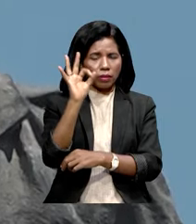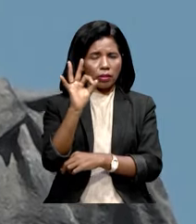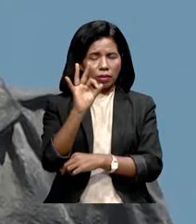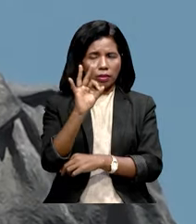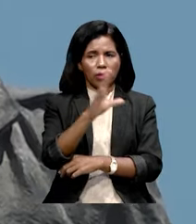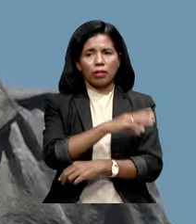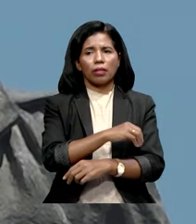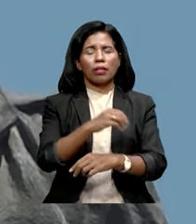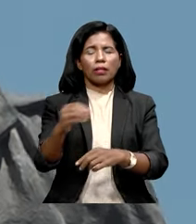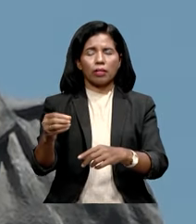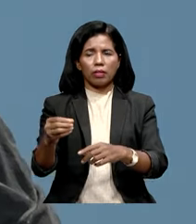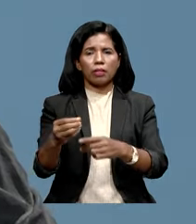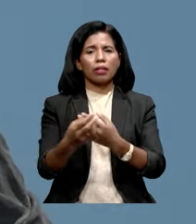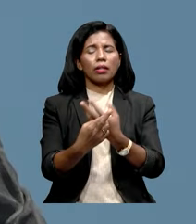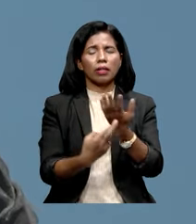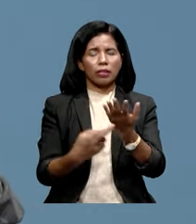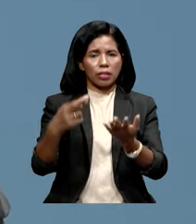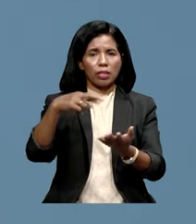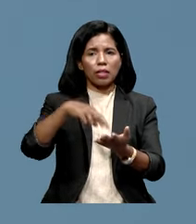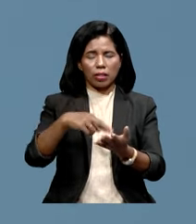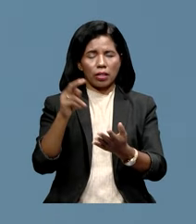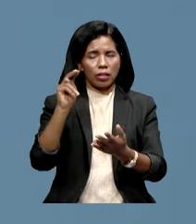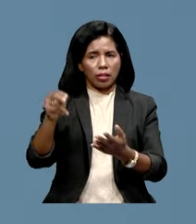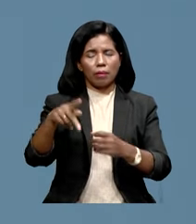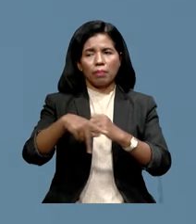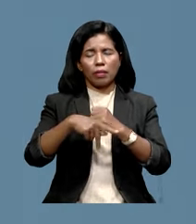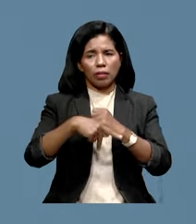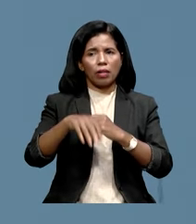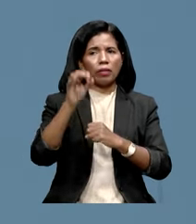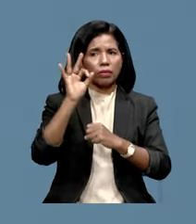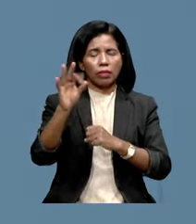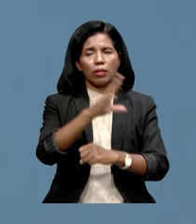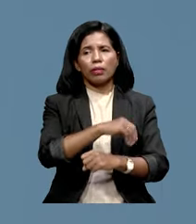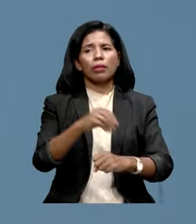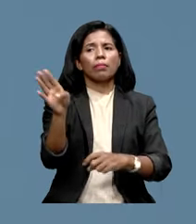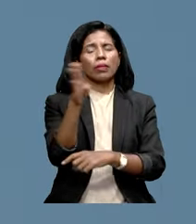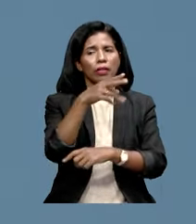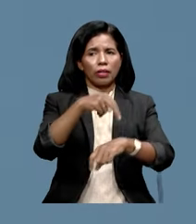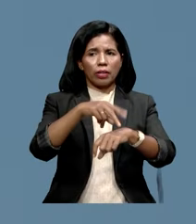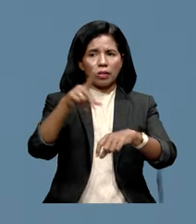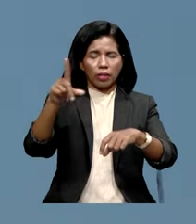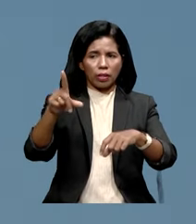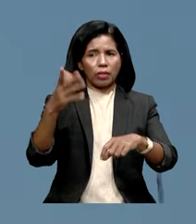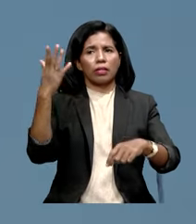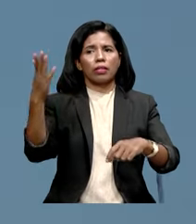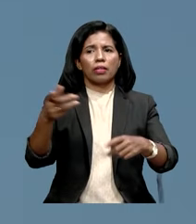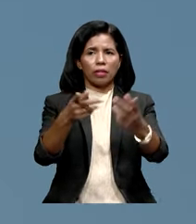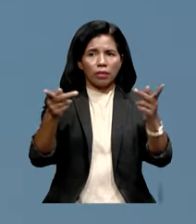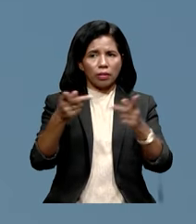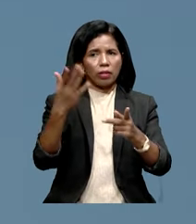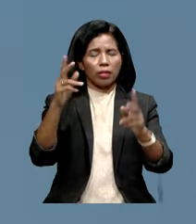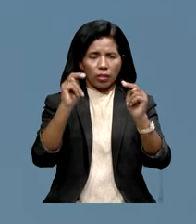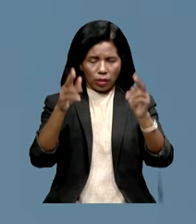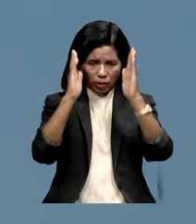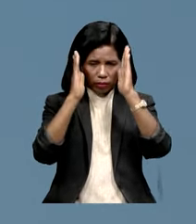simbol resistensia ini yang bandera Fretilin mos bandera nasional na baik ia spas serneba tinggi tahu